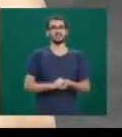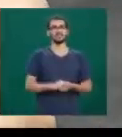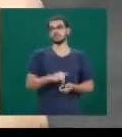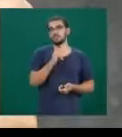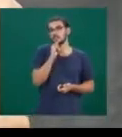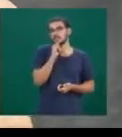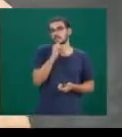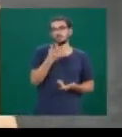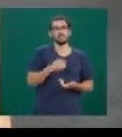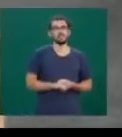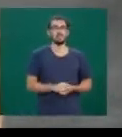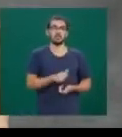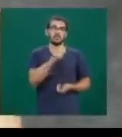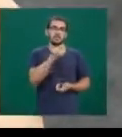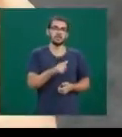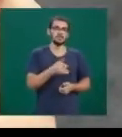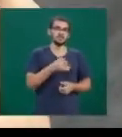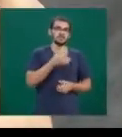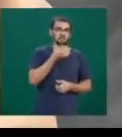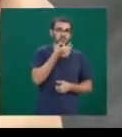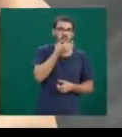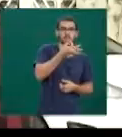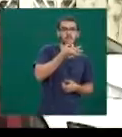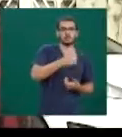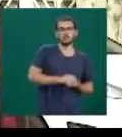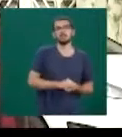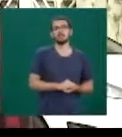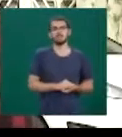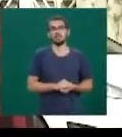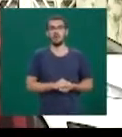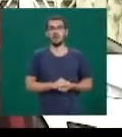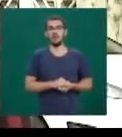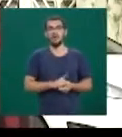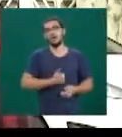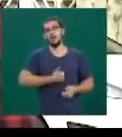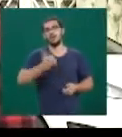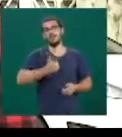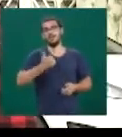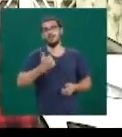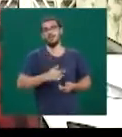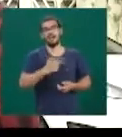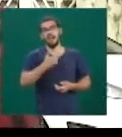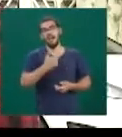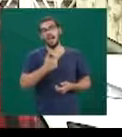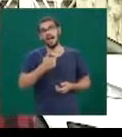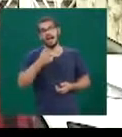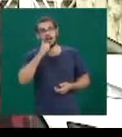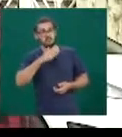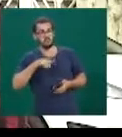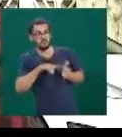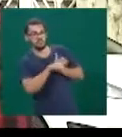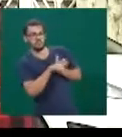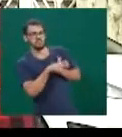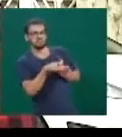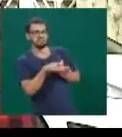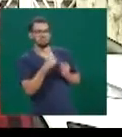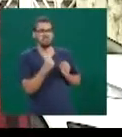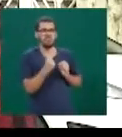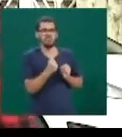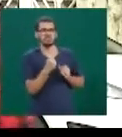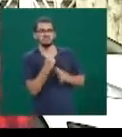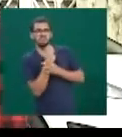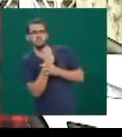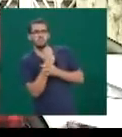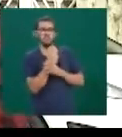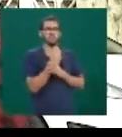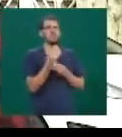ofereceu a carona lá, as meninas perguntam, alguém já foi com ele, é seguro, é tudo certo? E aí está sendo uma forma de nos